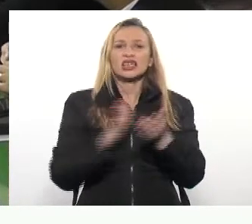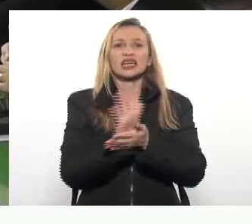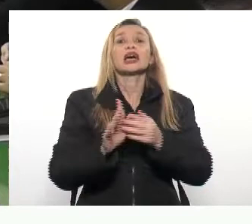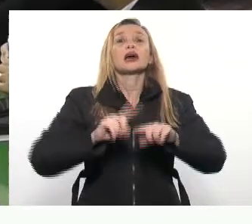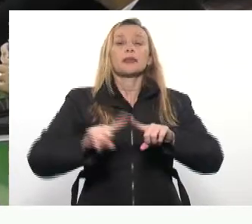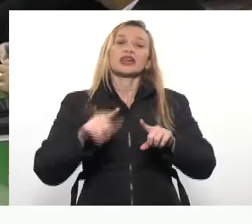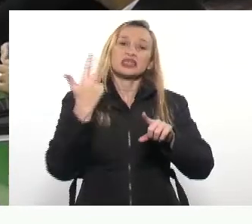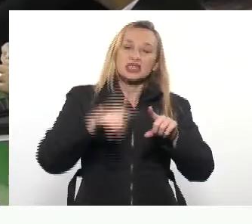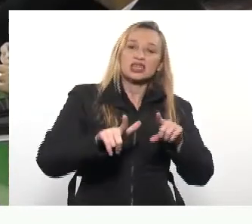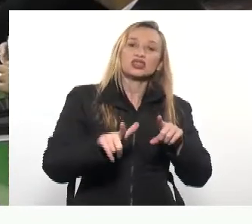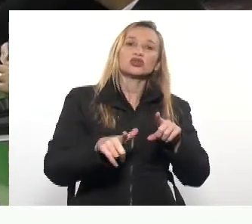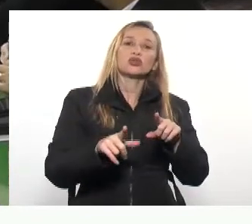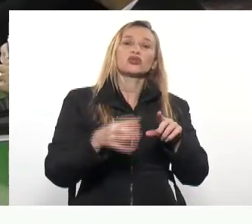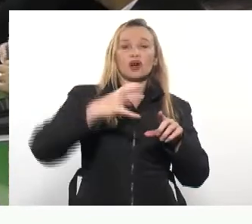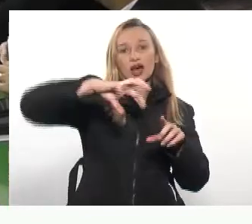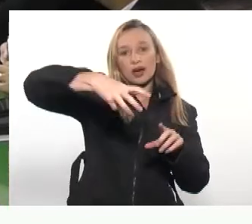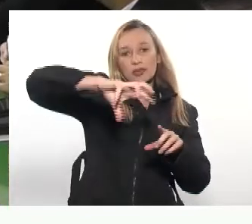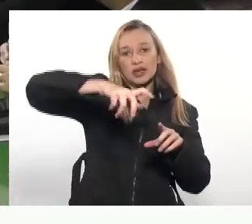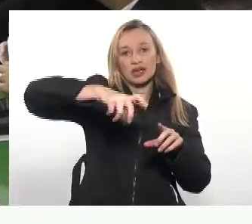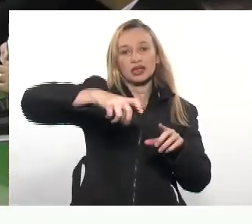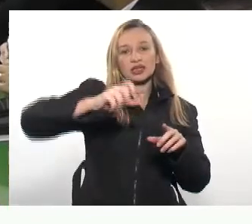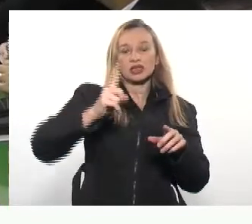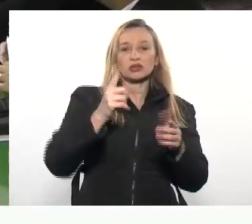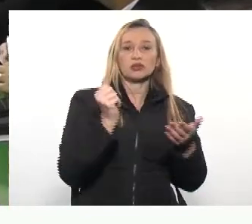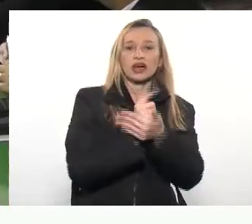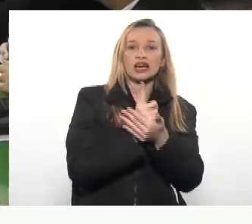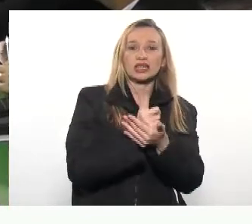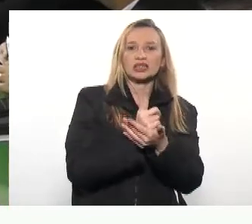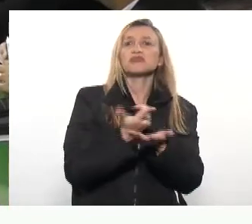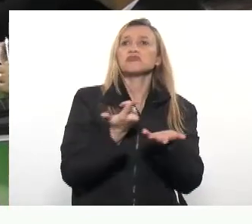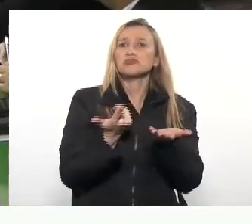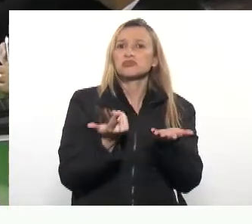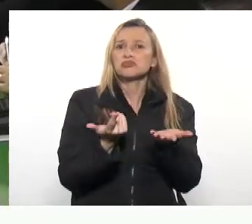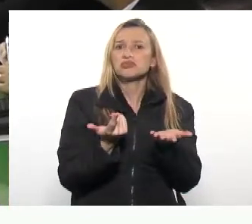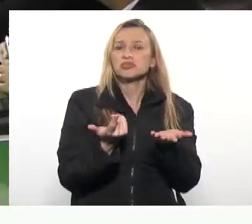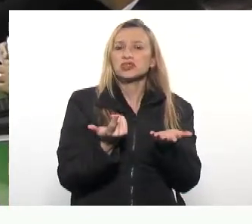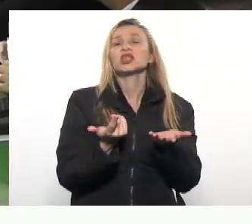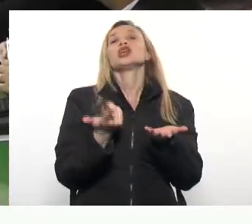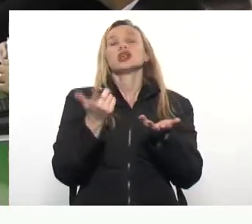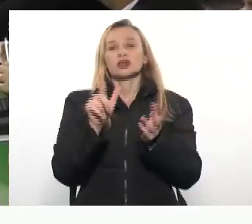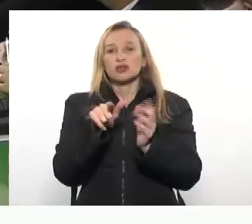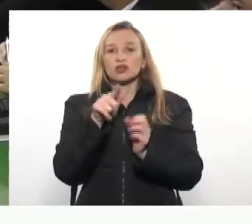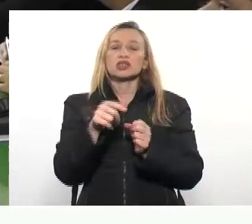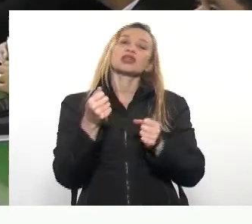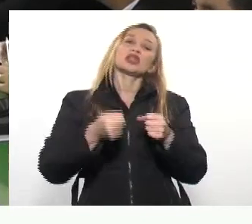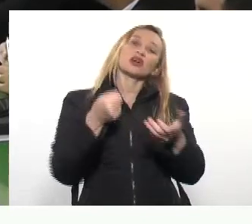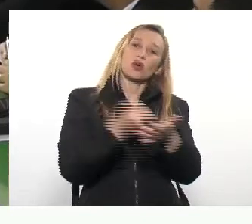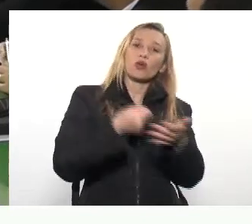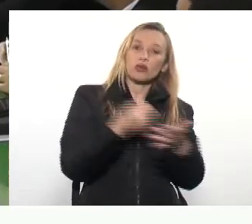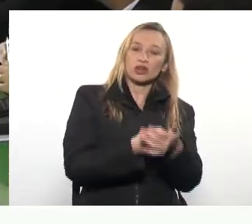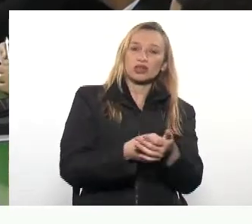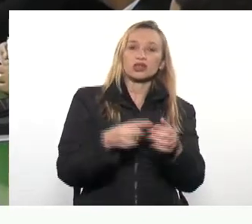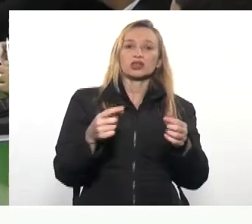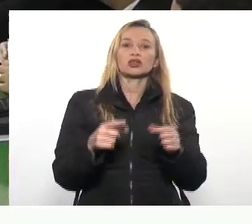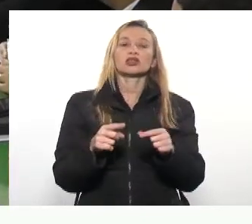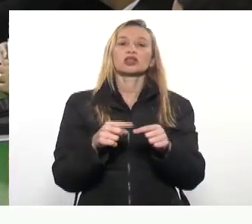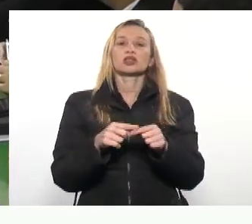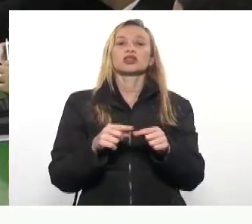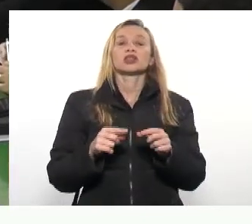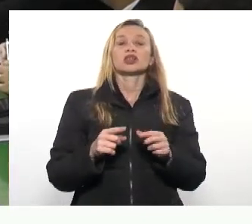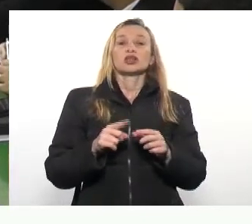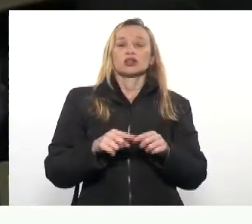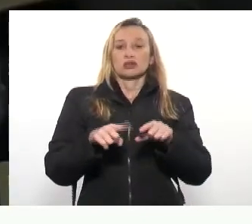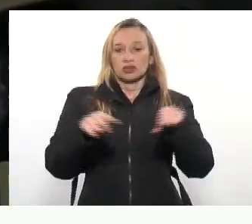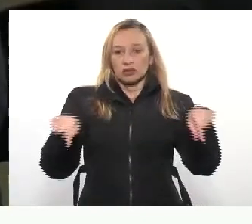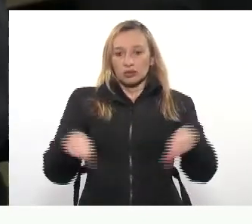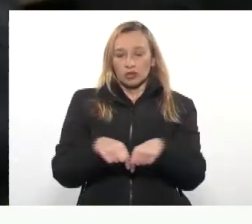abrir a torneira, aí você tem que pagar. Então, e no mais, você vai ter a cobrança conforme metros cúbicos. O que significa